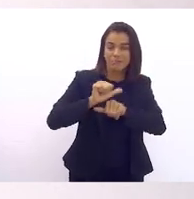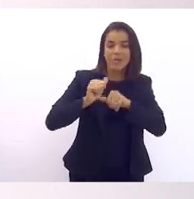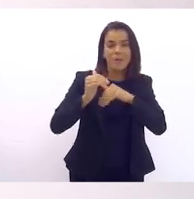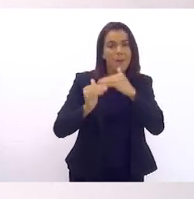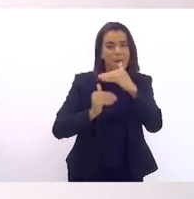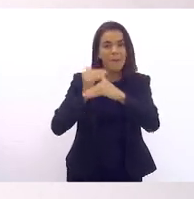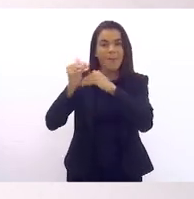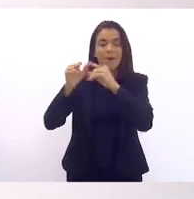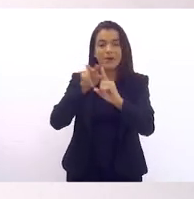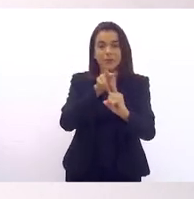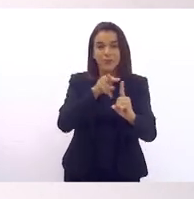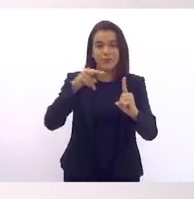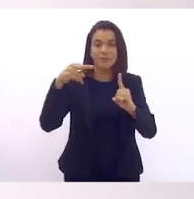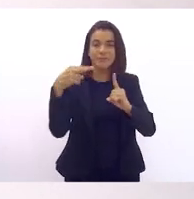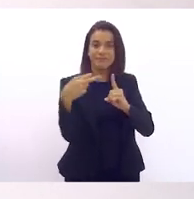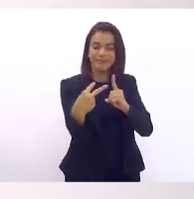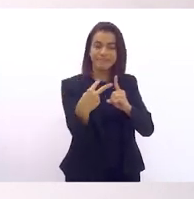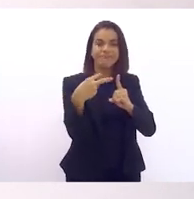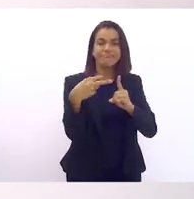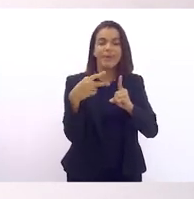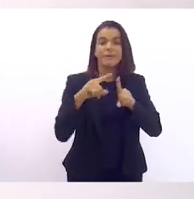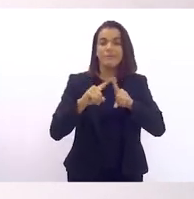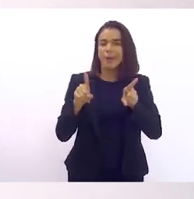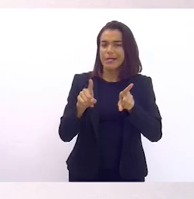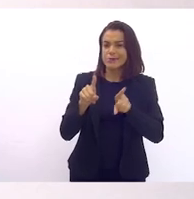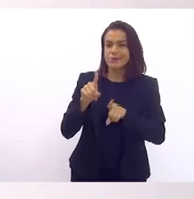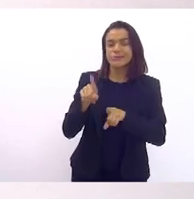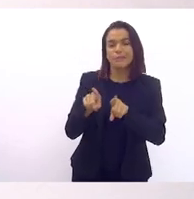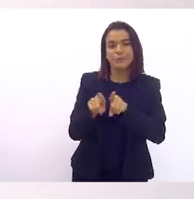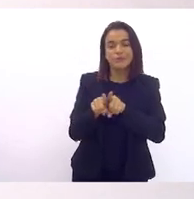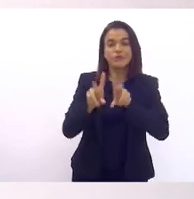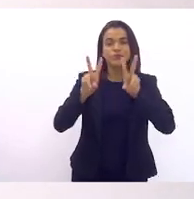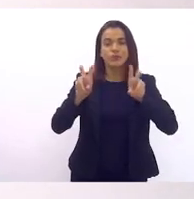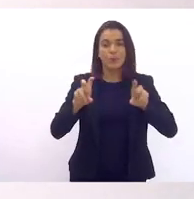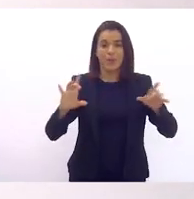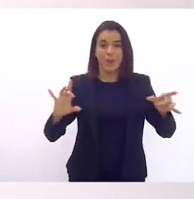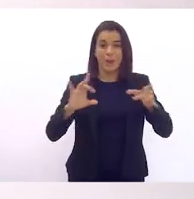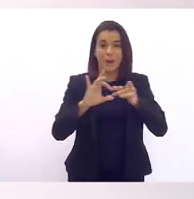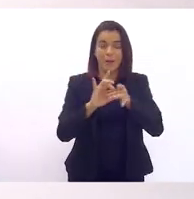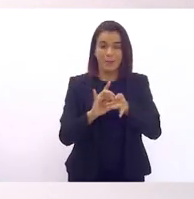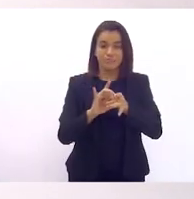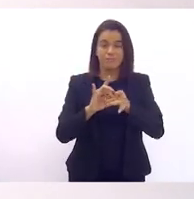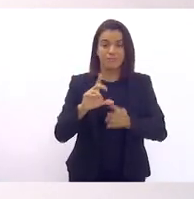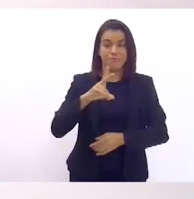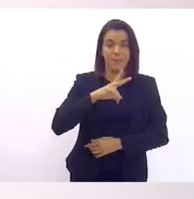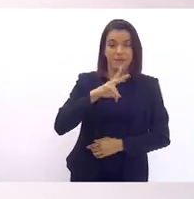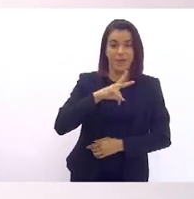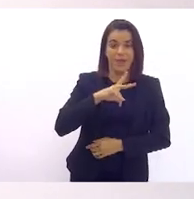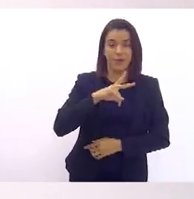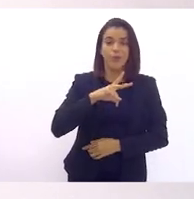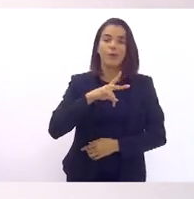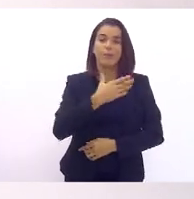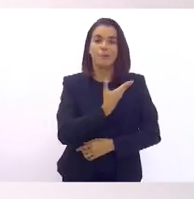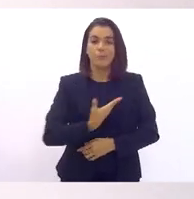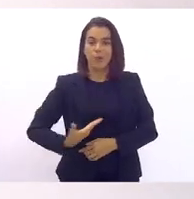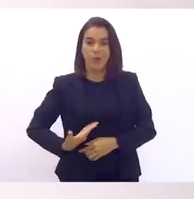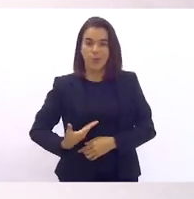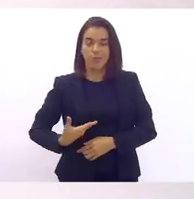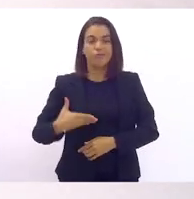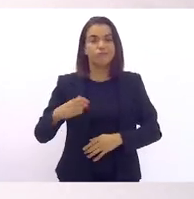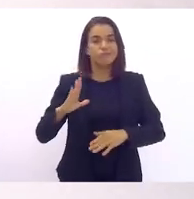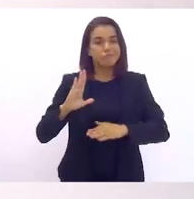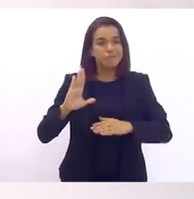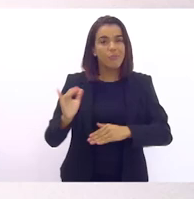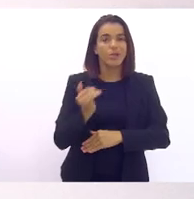na Perspectiva sobretudo mas não somente mas sobretudo a parceria entre o setor público e o setor privado que é muito importante pro desenvolvimento desse